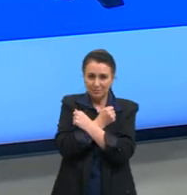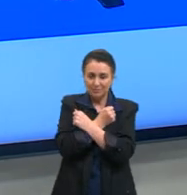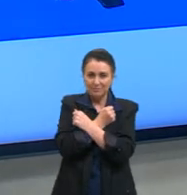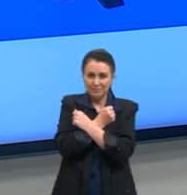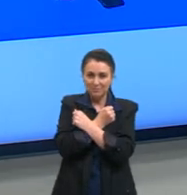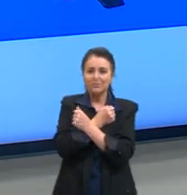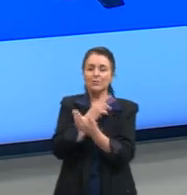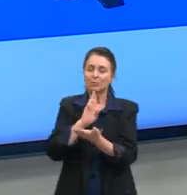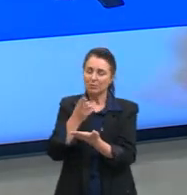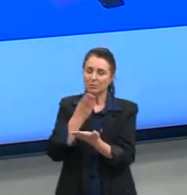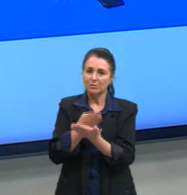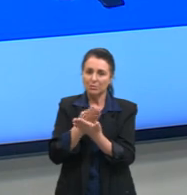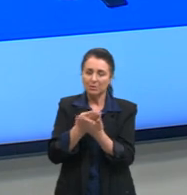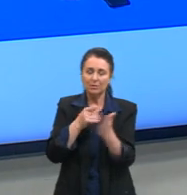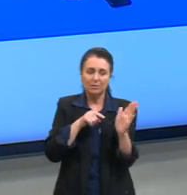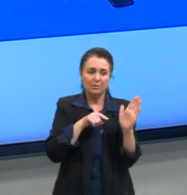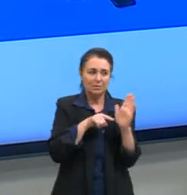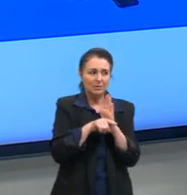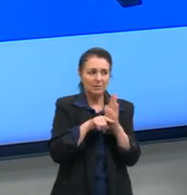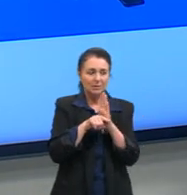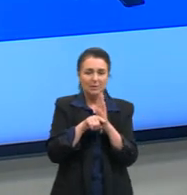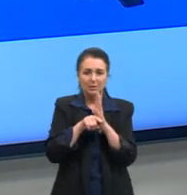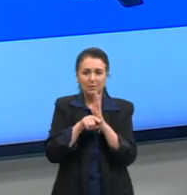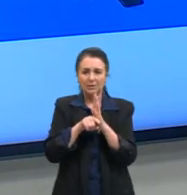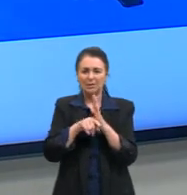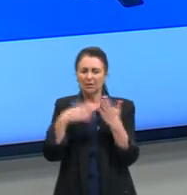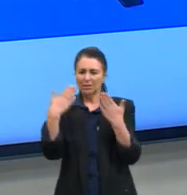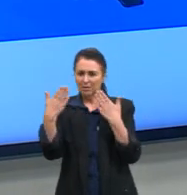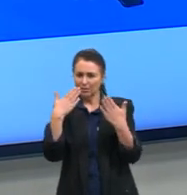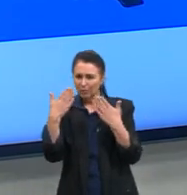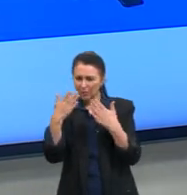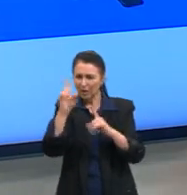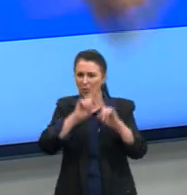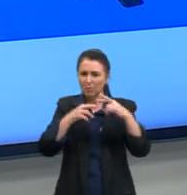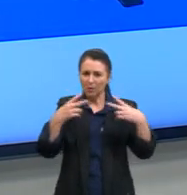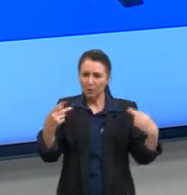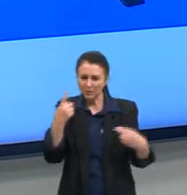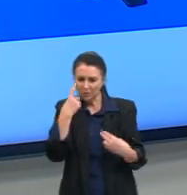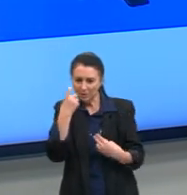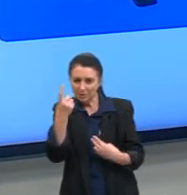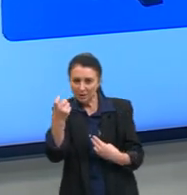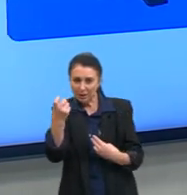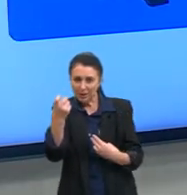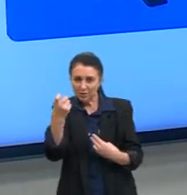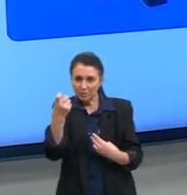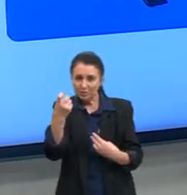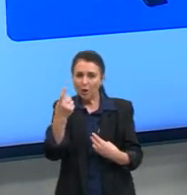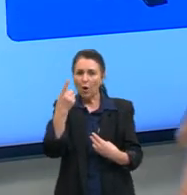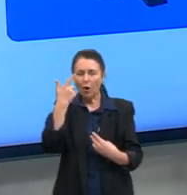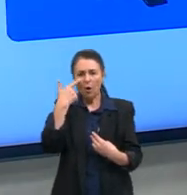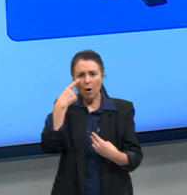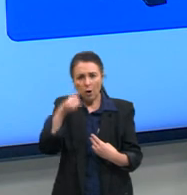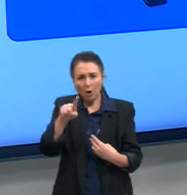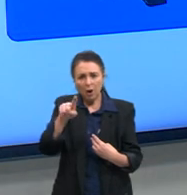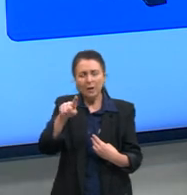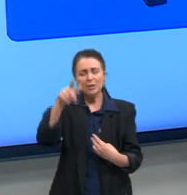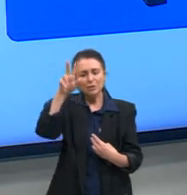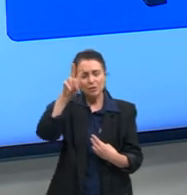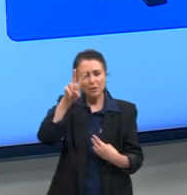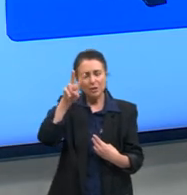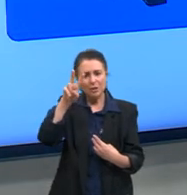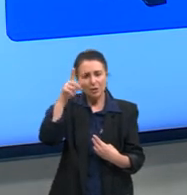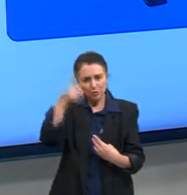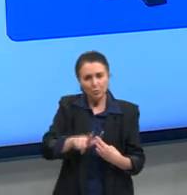continue estudando continue pesquisando se ficou alguma dúvida alguma curiosidade vai lá e tira essa dúvida ou escreva para nós